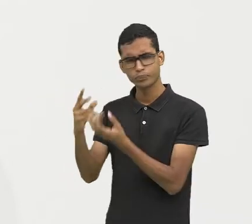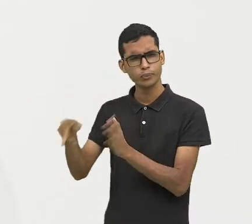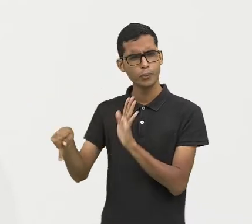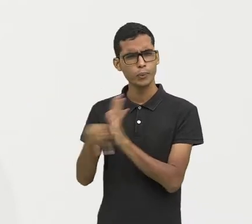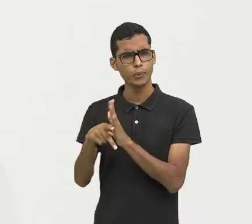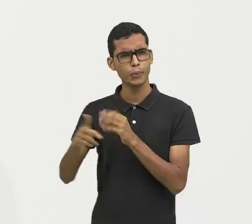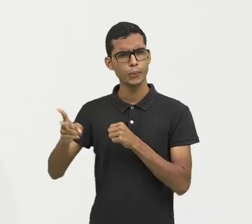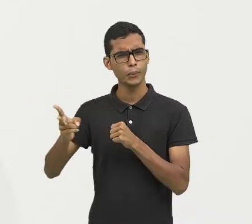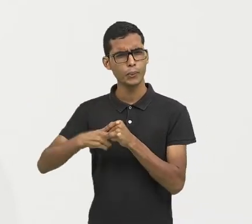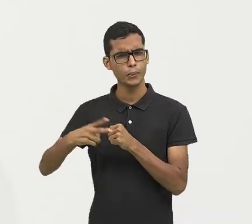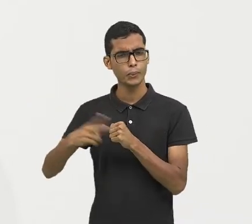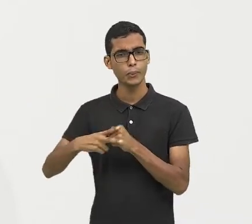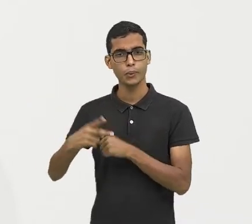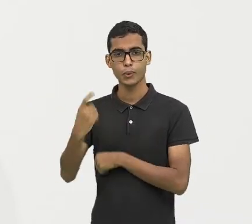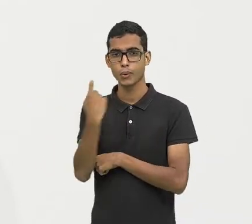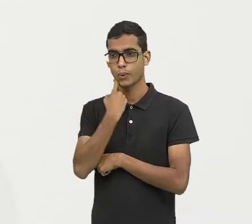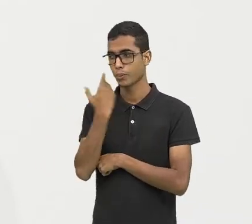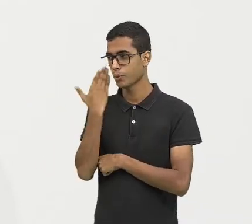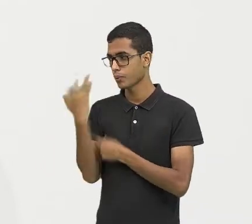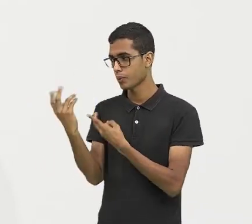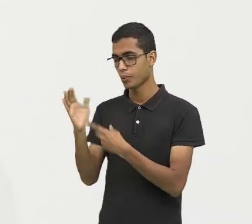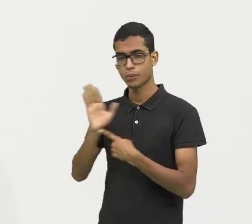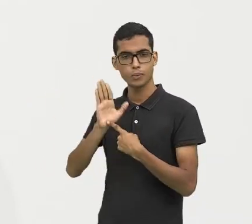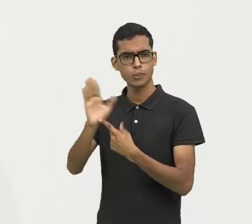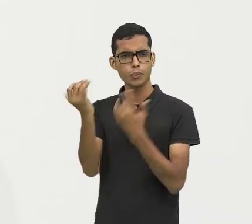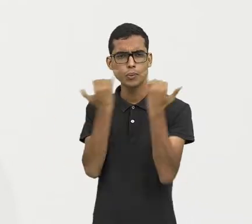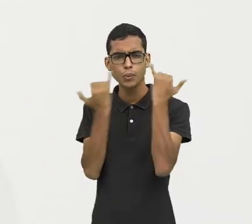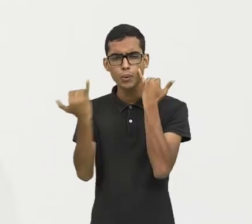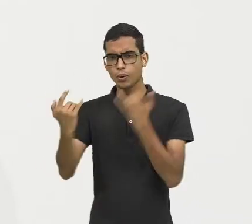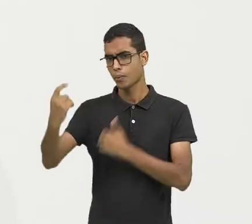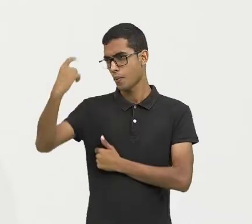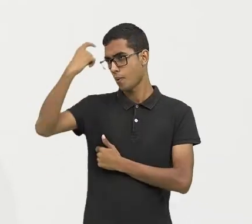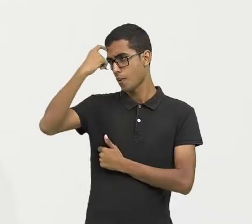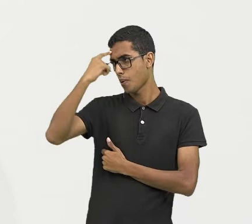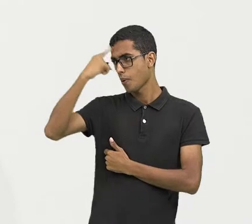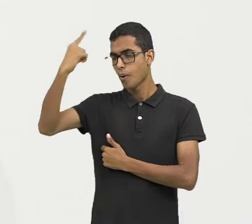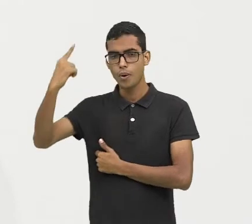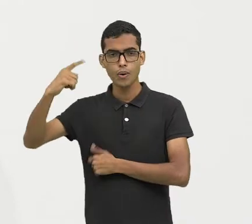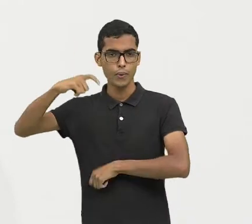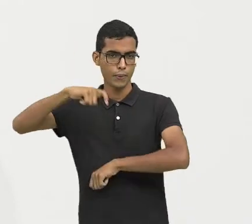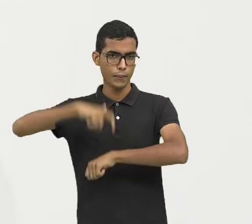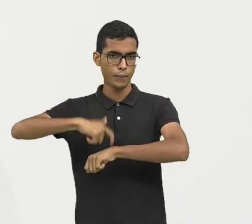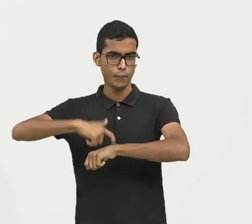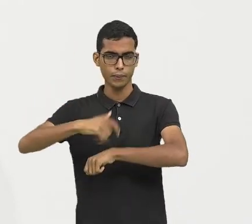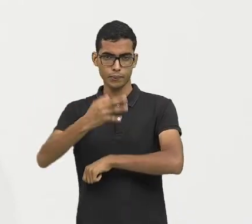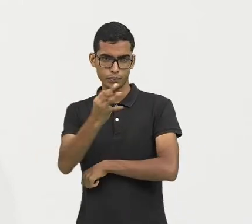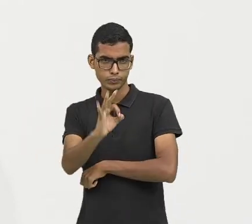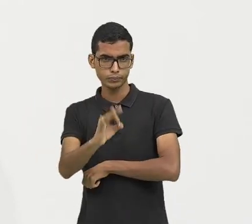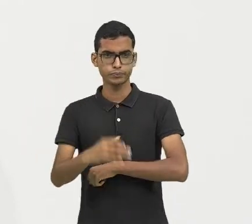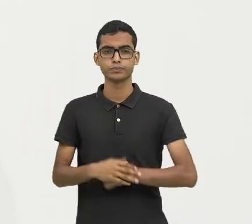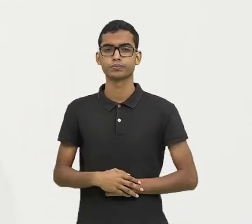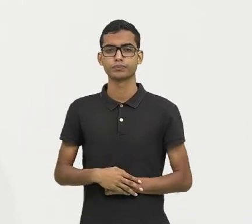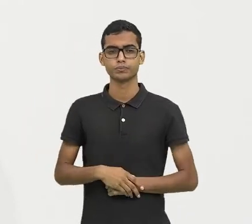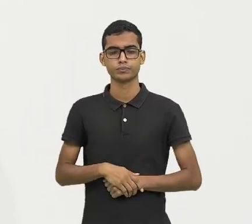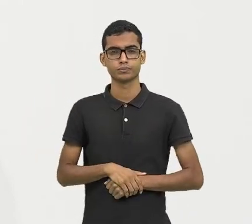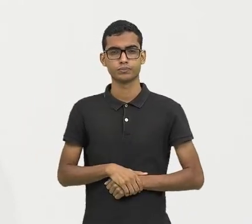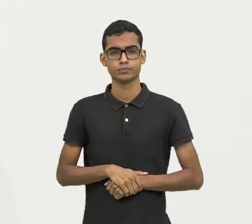nosso verbo, ele está trazendo para a gente uma ideia de tempo, certo?